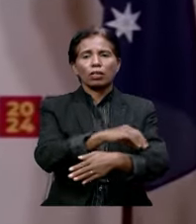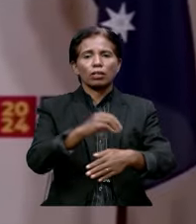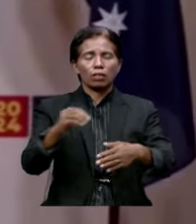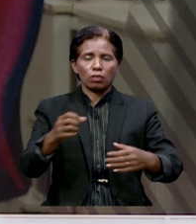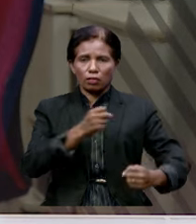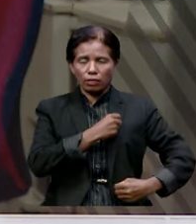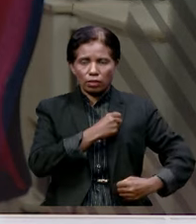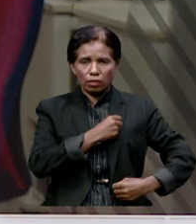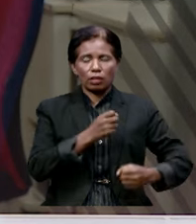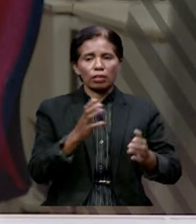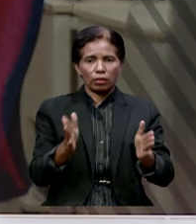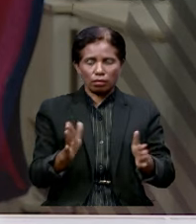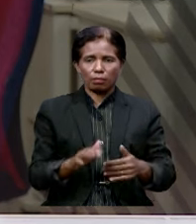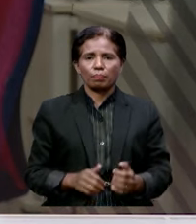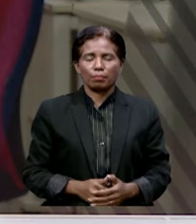militar.